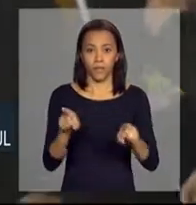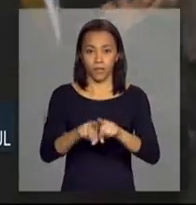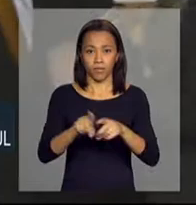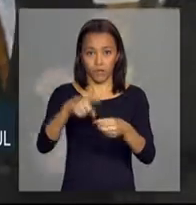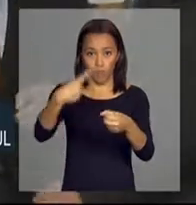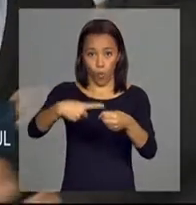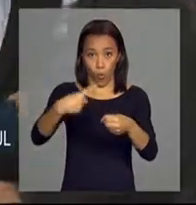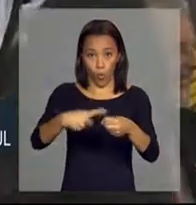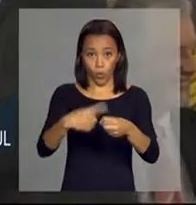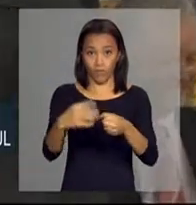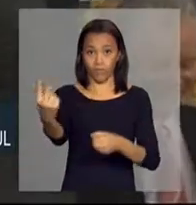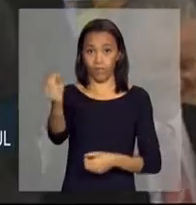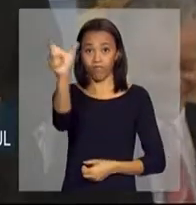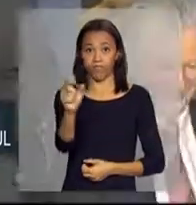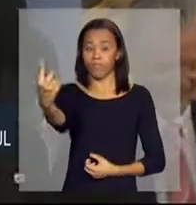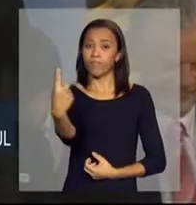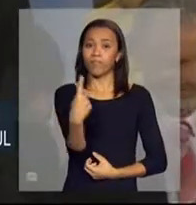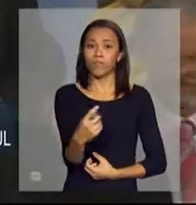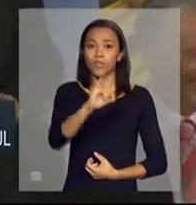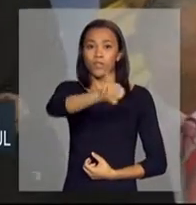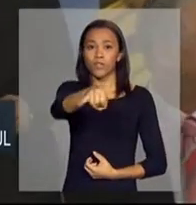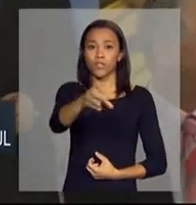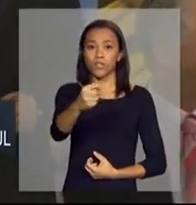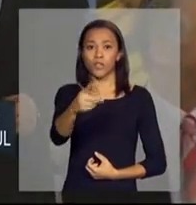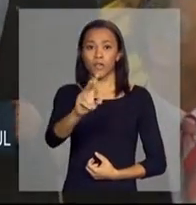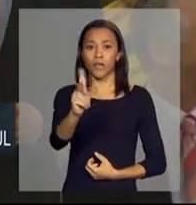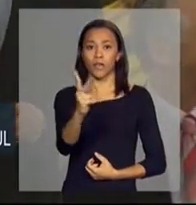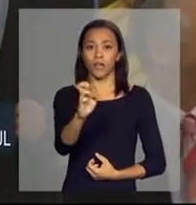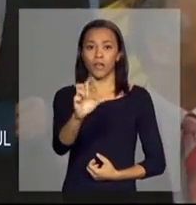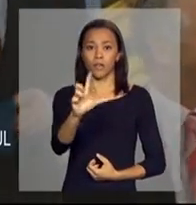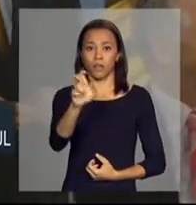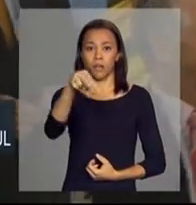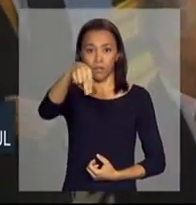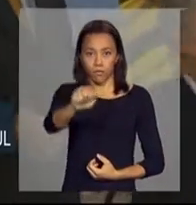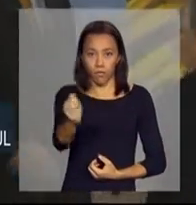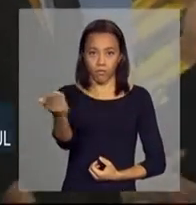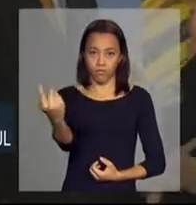Arambaré, prefeita Joselena Maria Scherer;